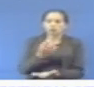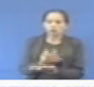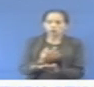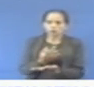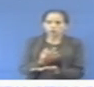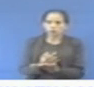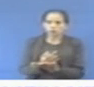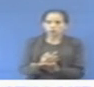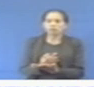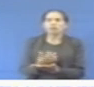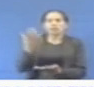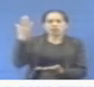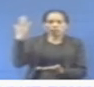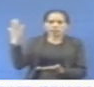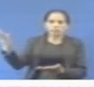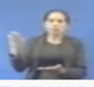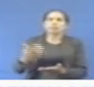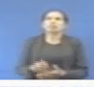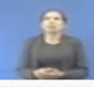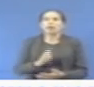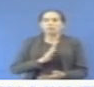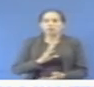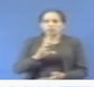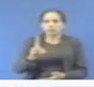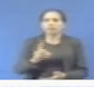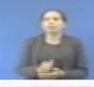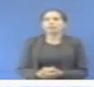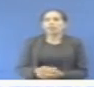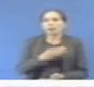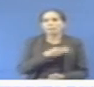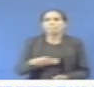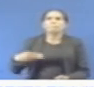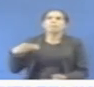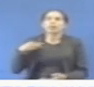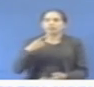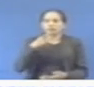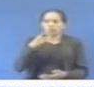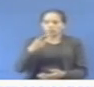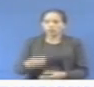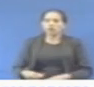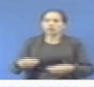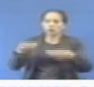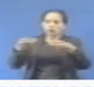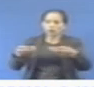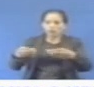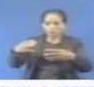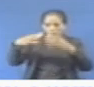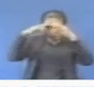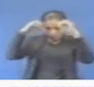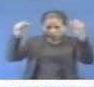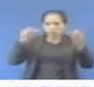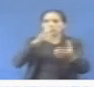orfanato canociana Balide, Raihun. Madre Guilhermina Massal considera a presença da esposa presidente da república motiva